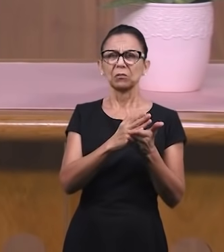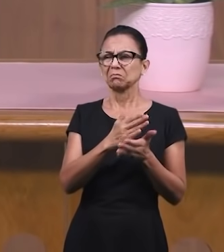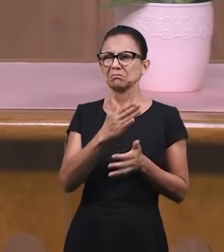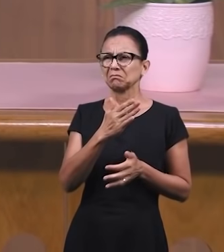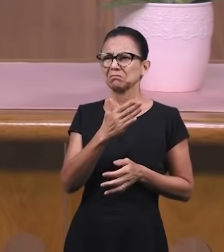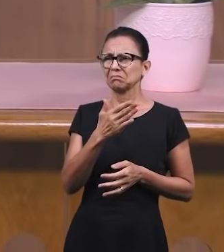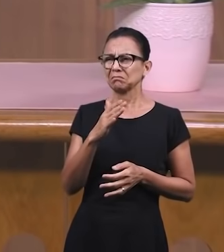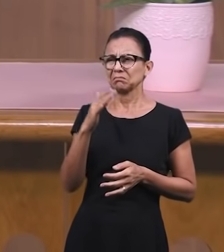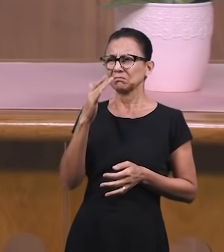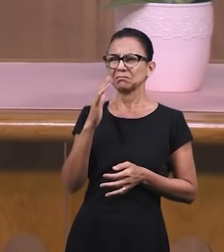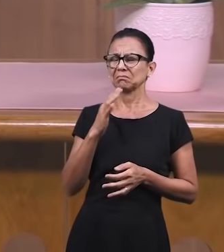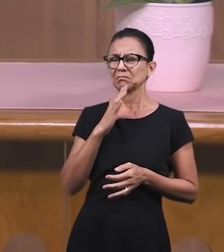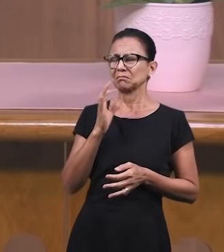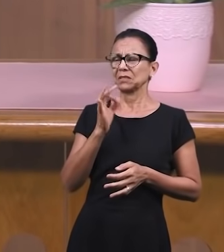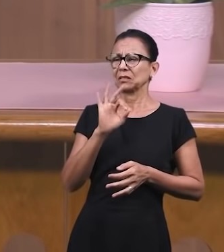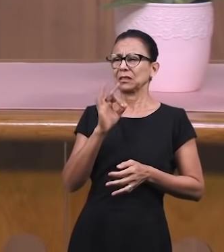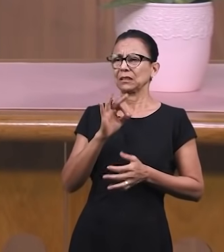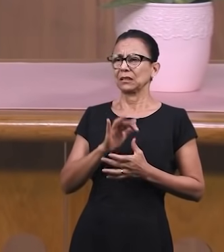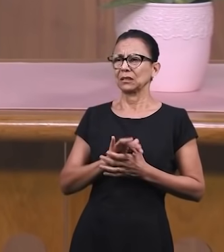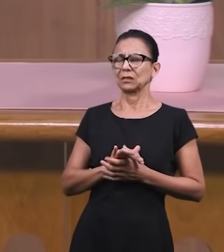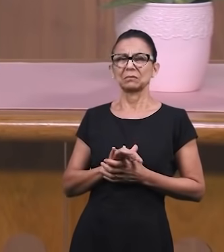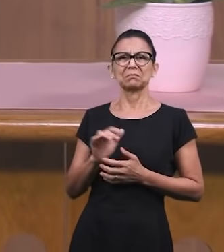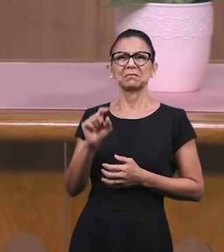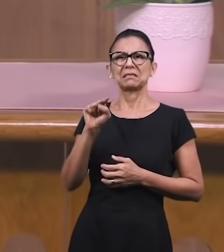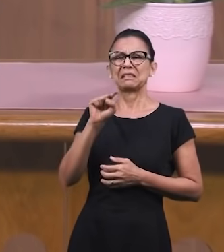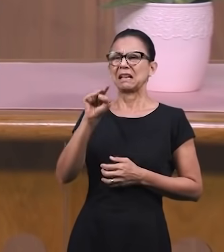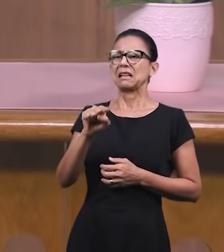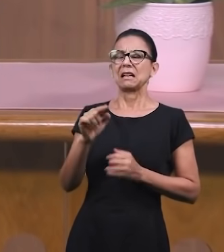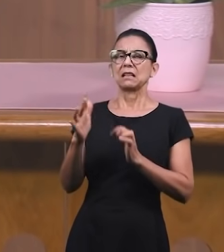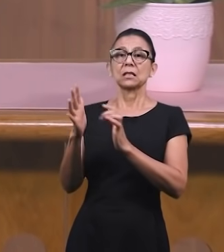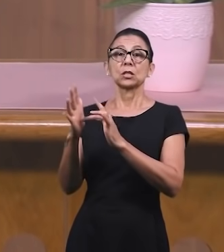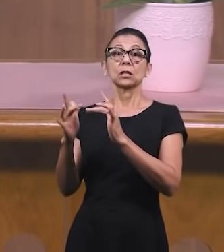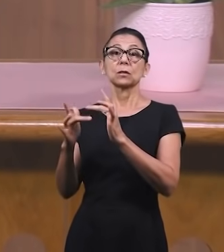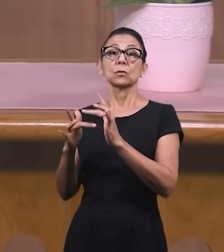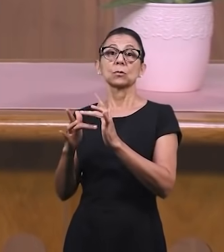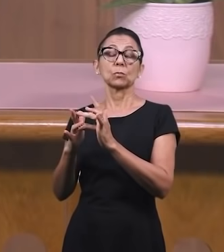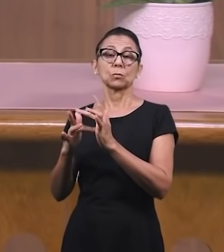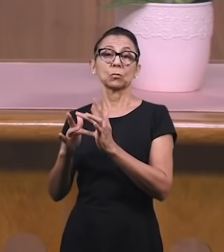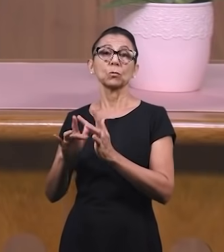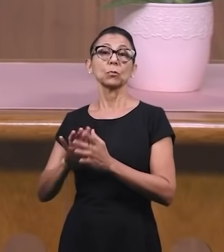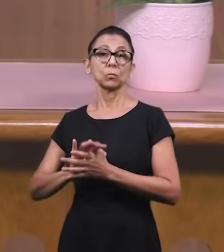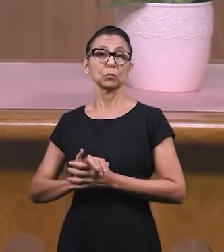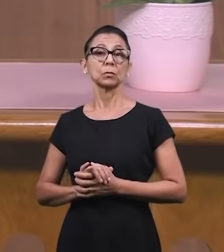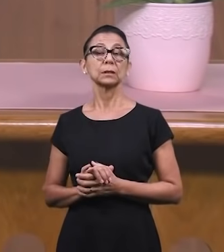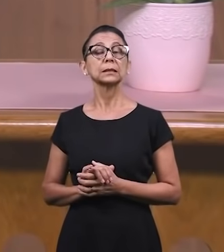sabiam especificar quem era Jesus, e esta pessoa que está